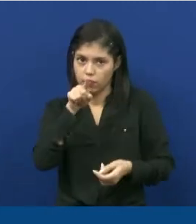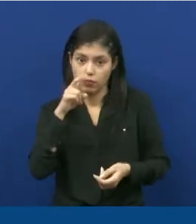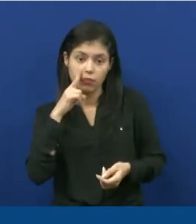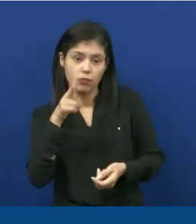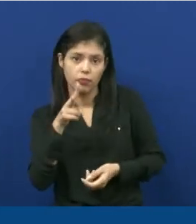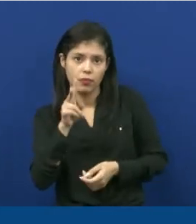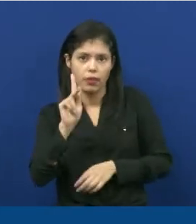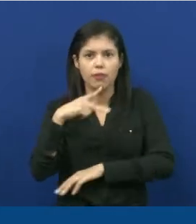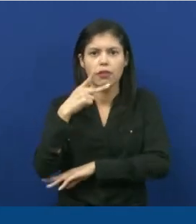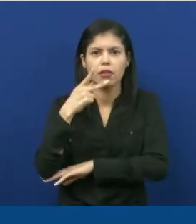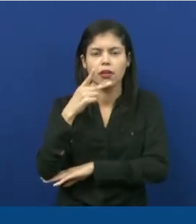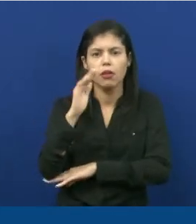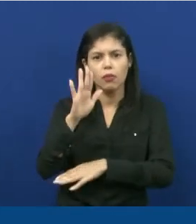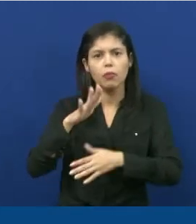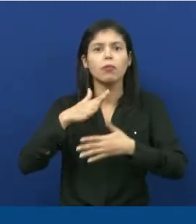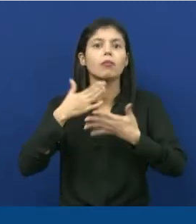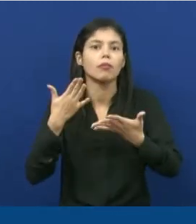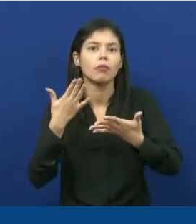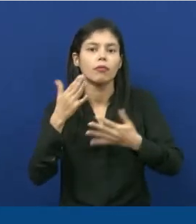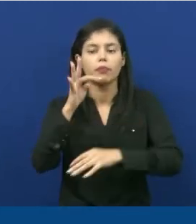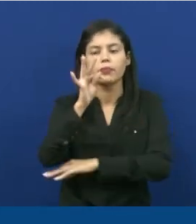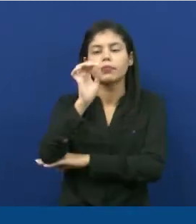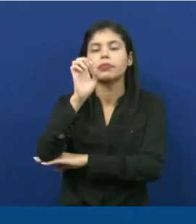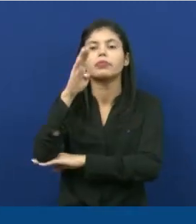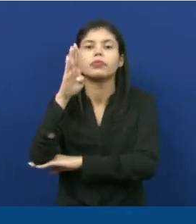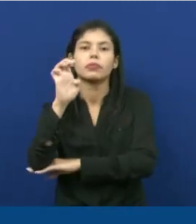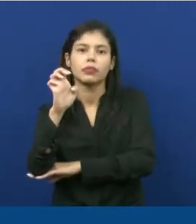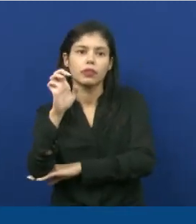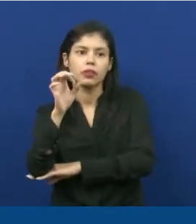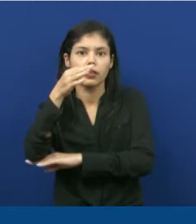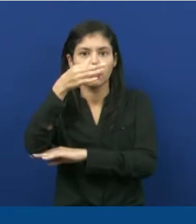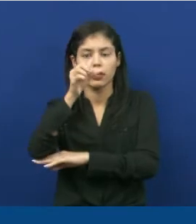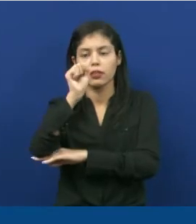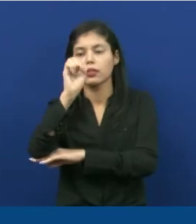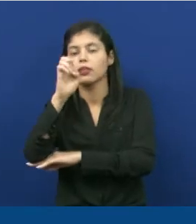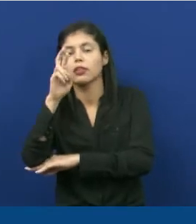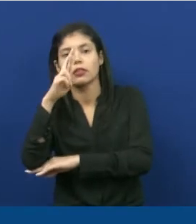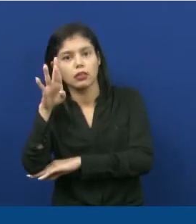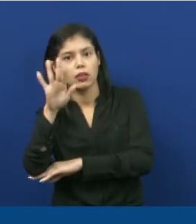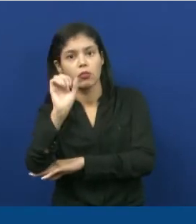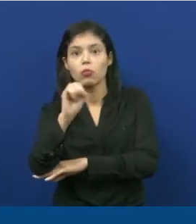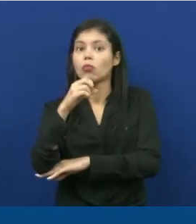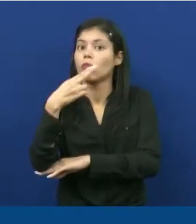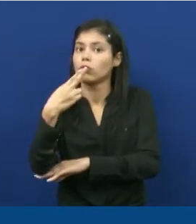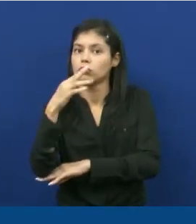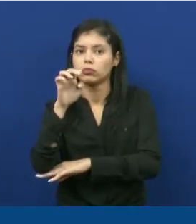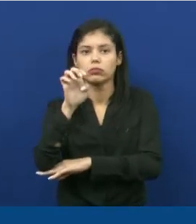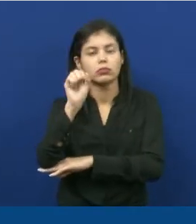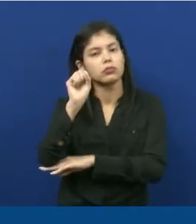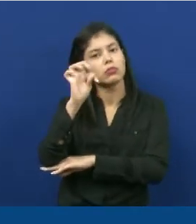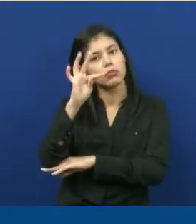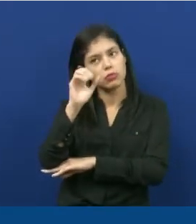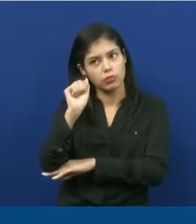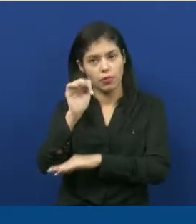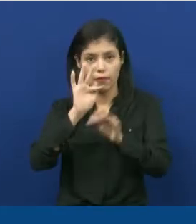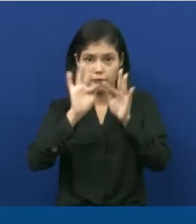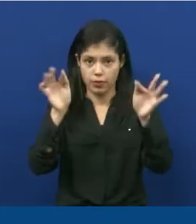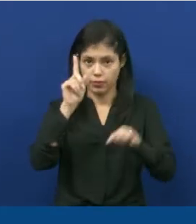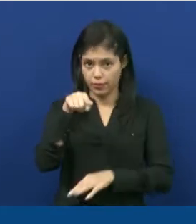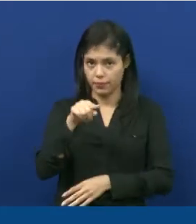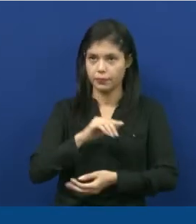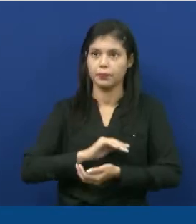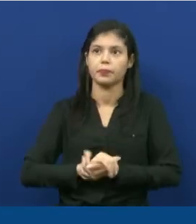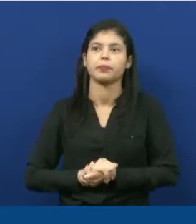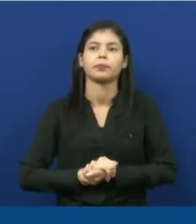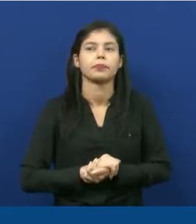me dizer se aí o verbo to be ele está com sentido de ser ou de estar. As frases são essas e